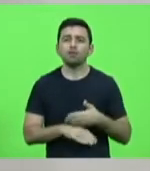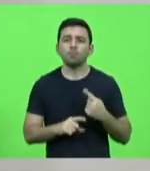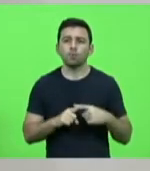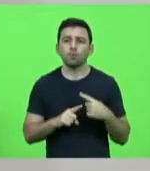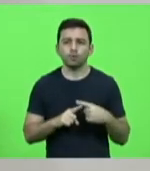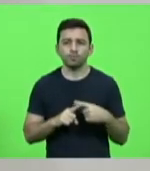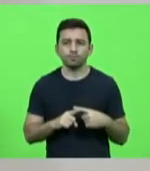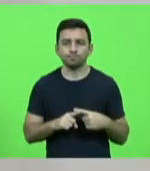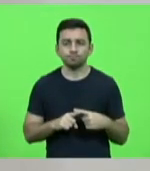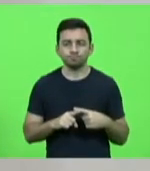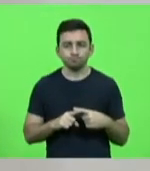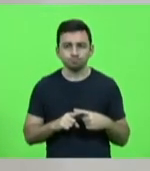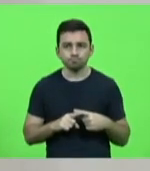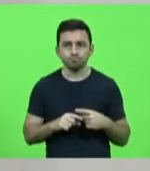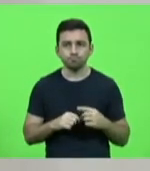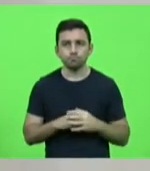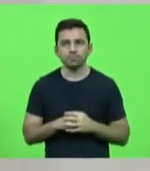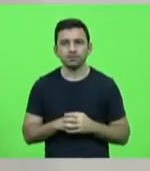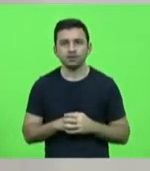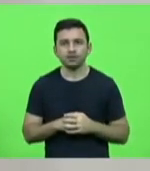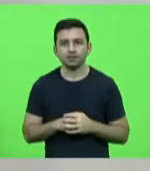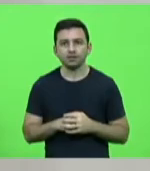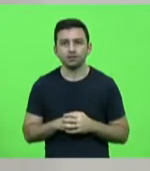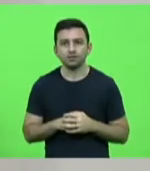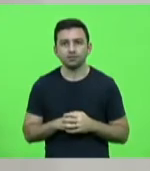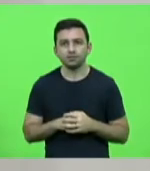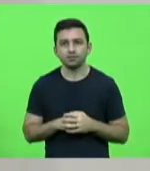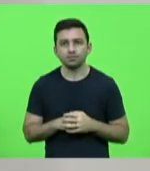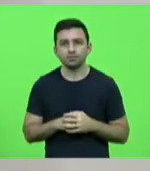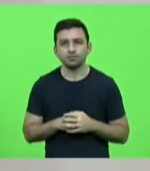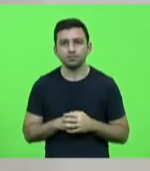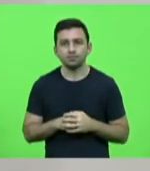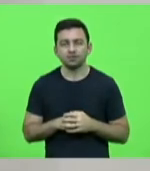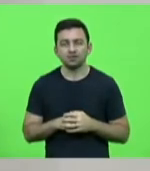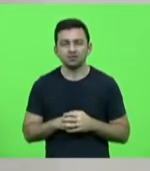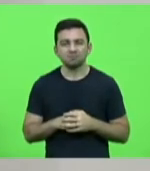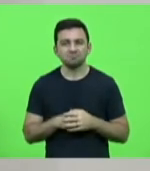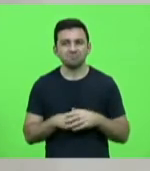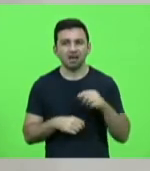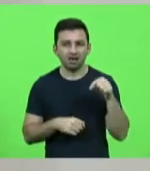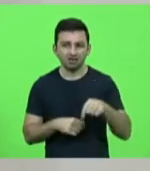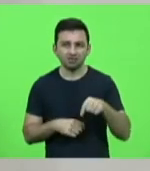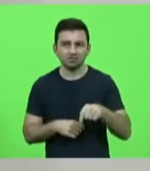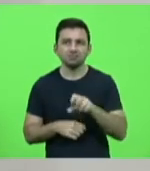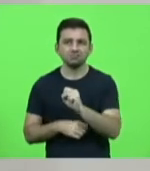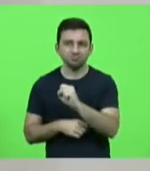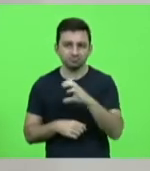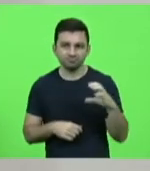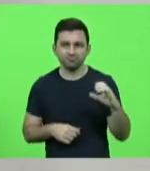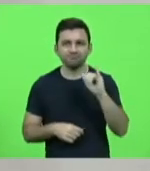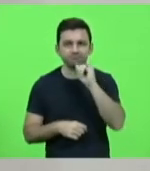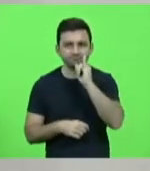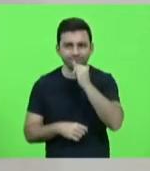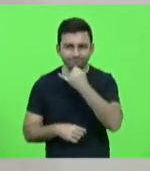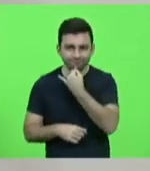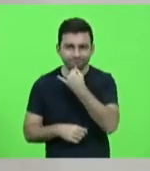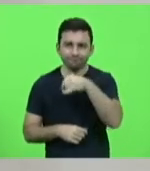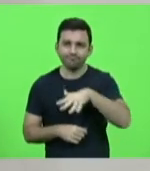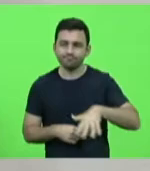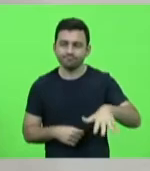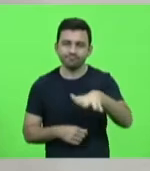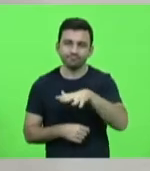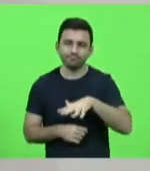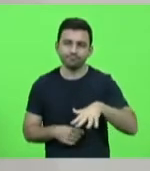parlamento hoje é algo que deixa Santa Catarina muito triste.